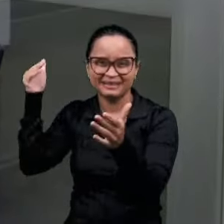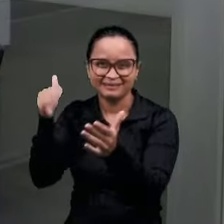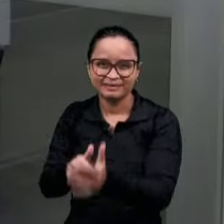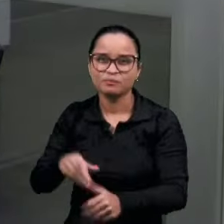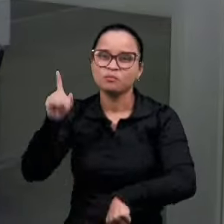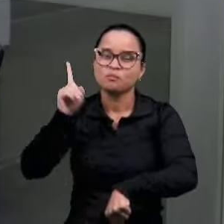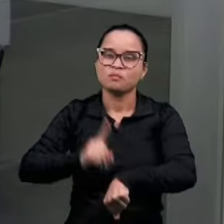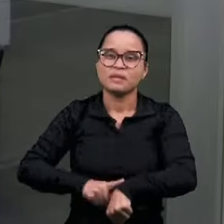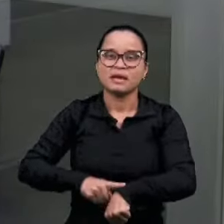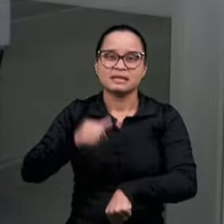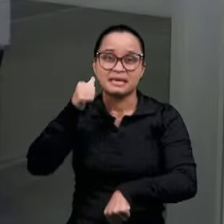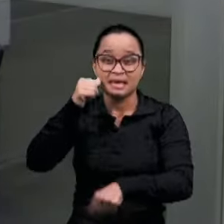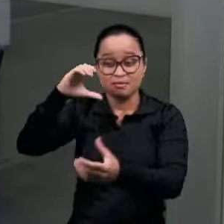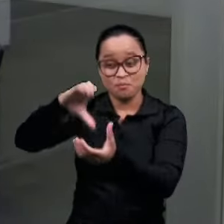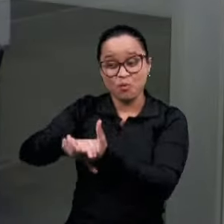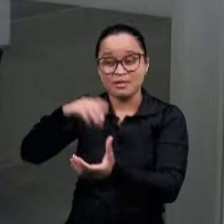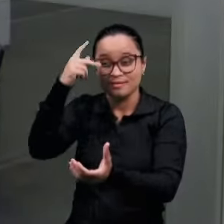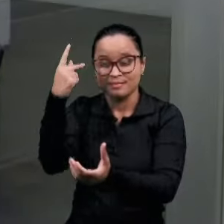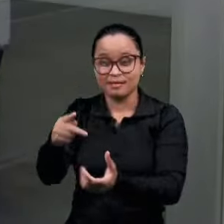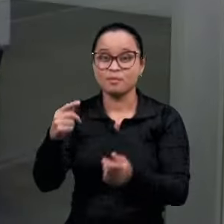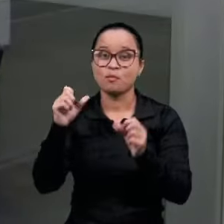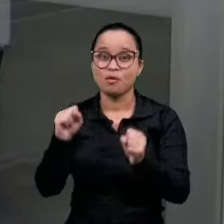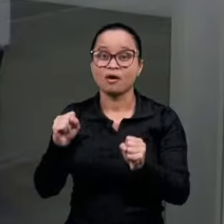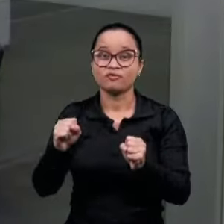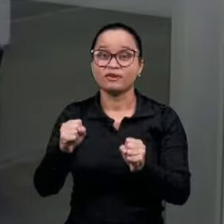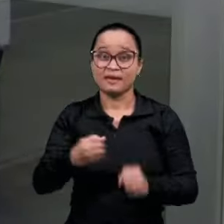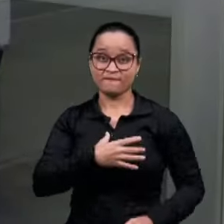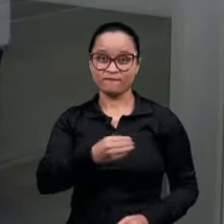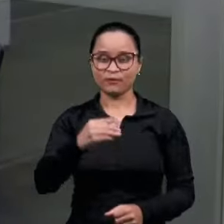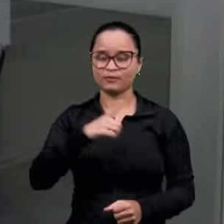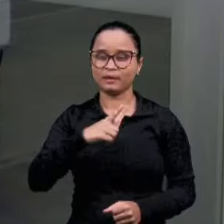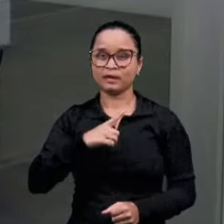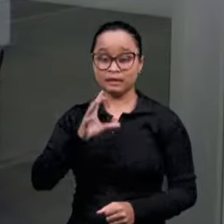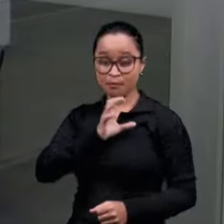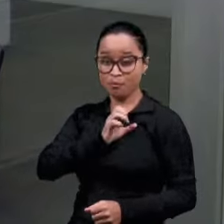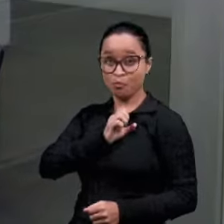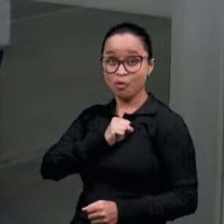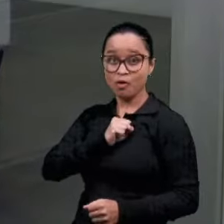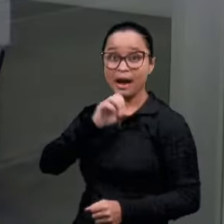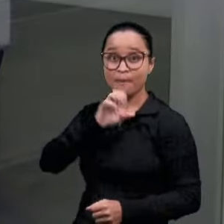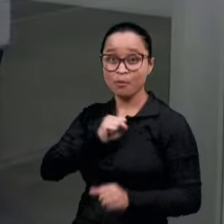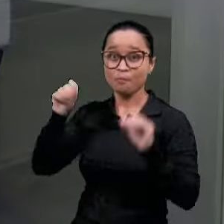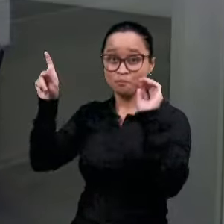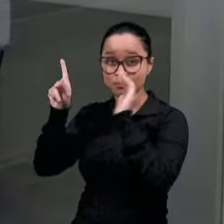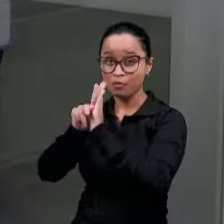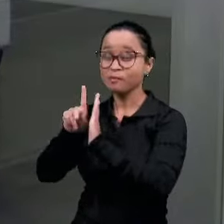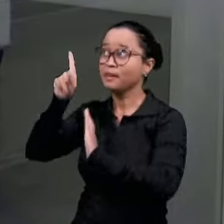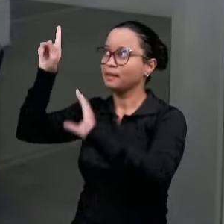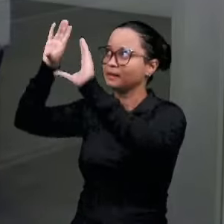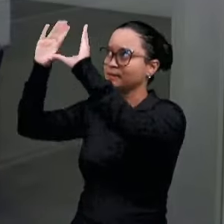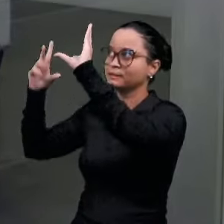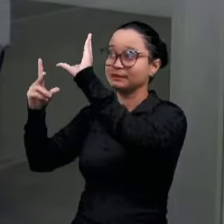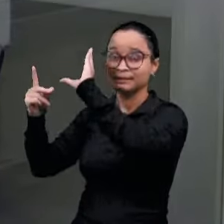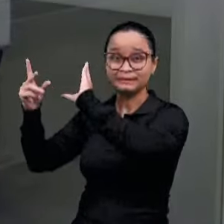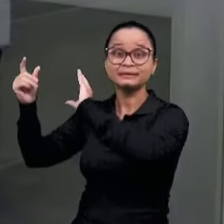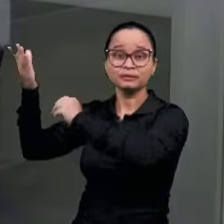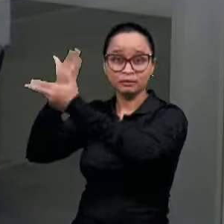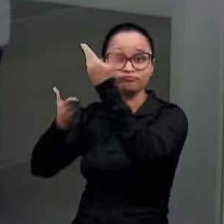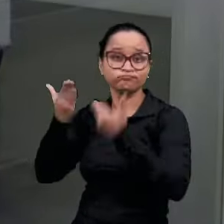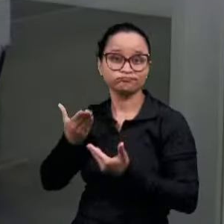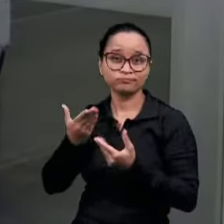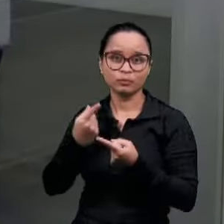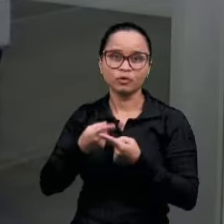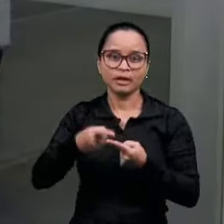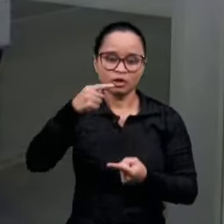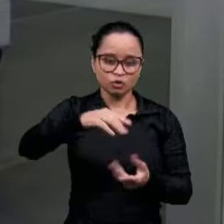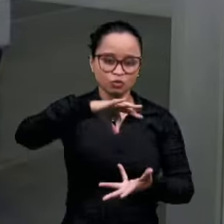amor, ele não vem desse mundo, ele vem da eternidade. Porque nesse mundo, quando Deus criou todas as coisas, o verbo barar, né, criar por um tempo,